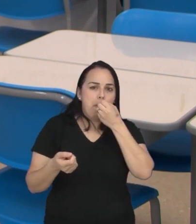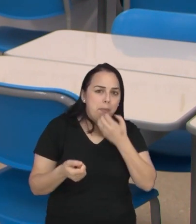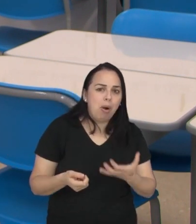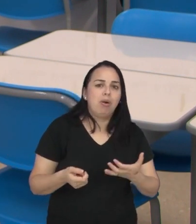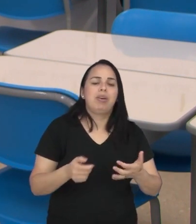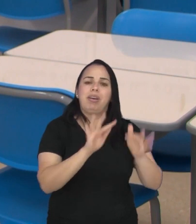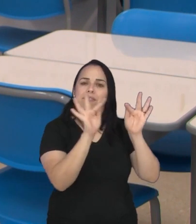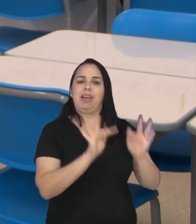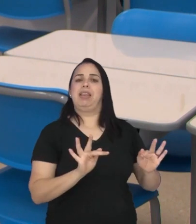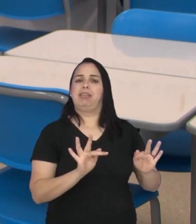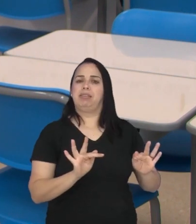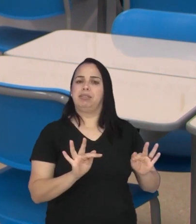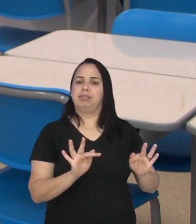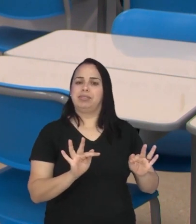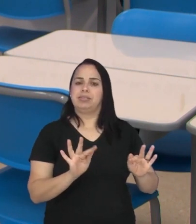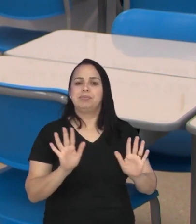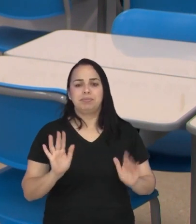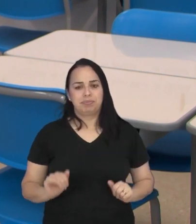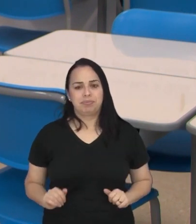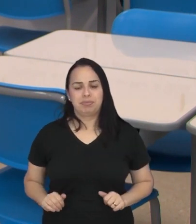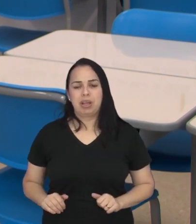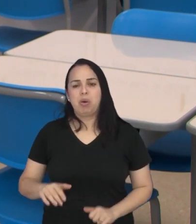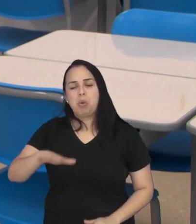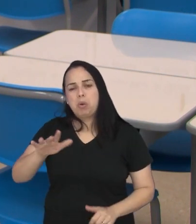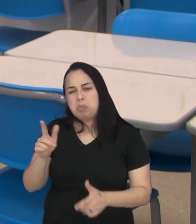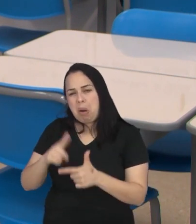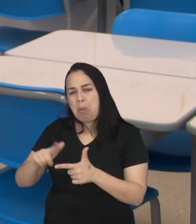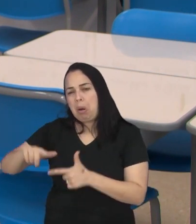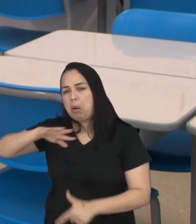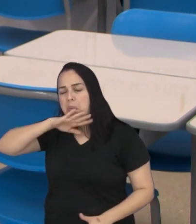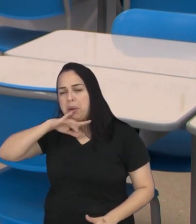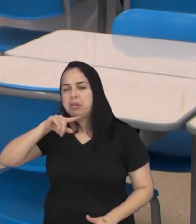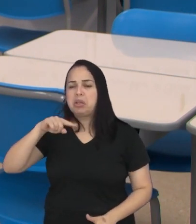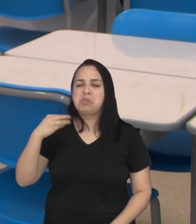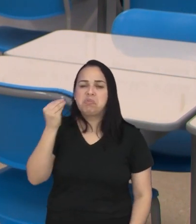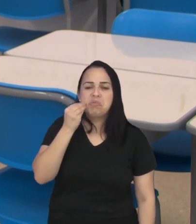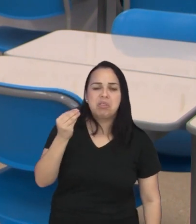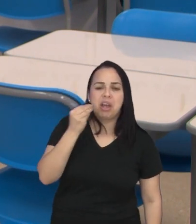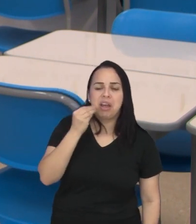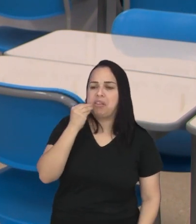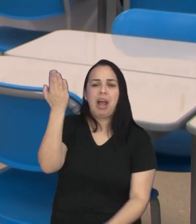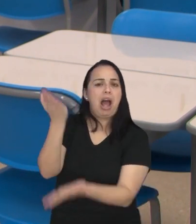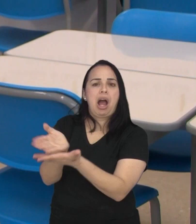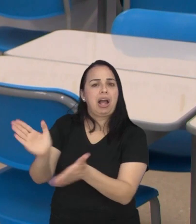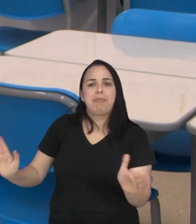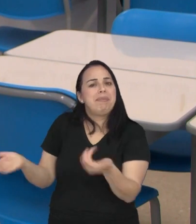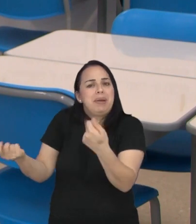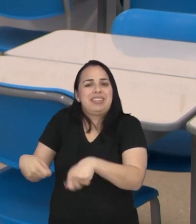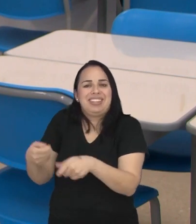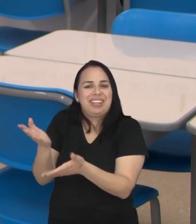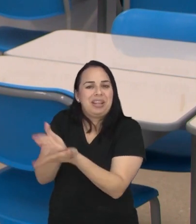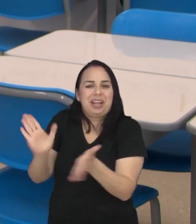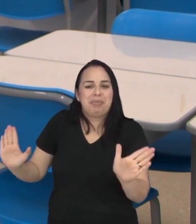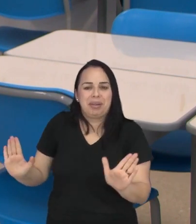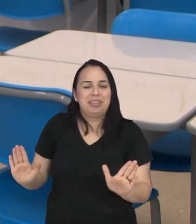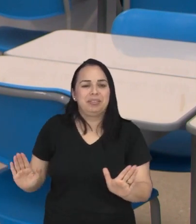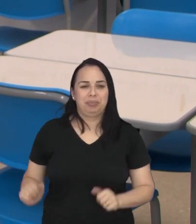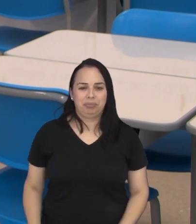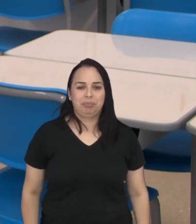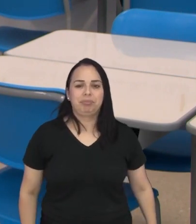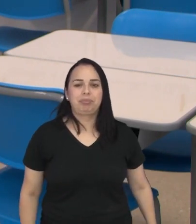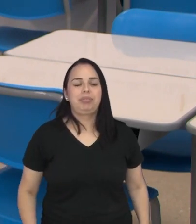e a Câmara de São José acompanha as atividades e incentiva o descarte adequado dos resíduos. O vereador Renato Santiago